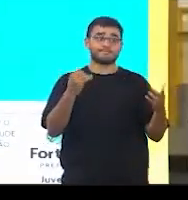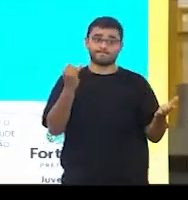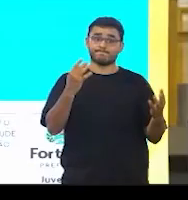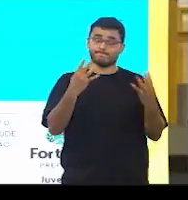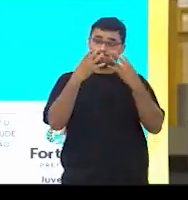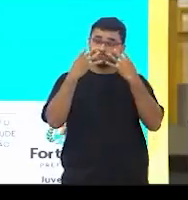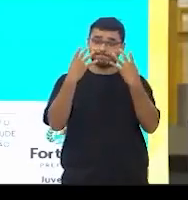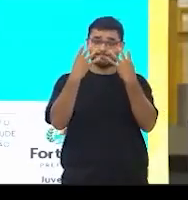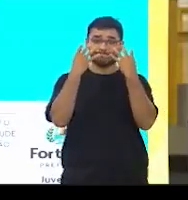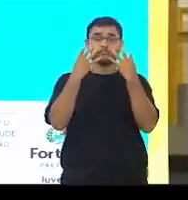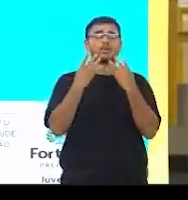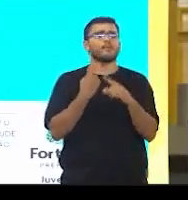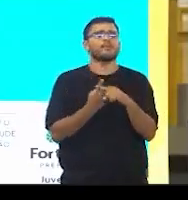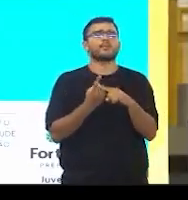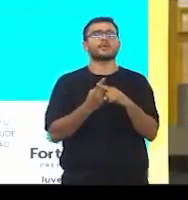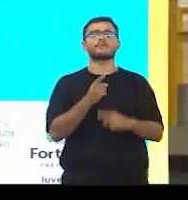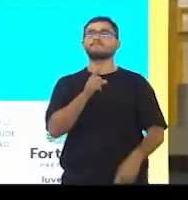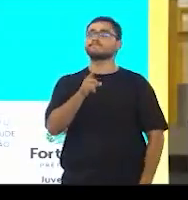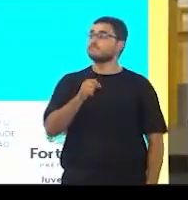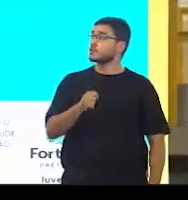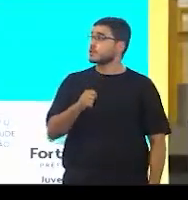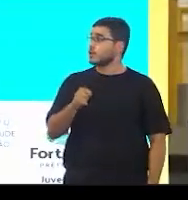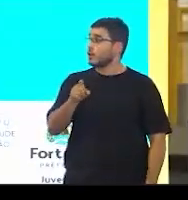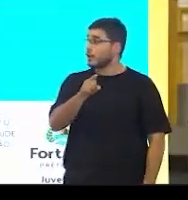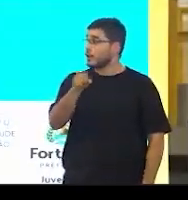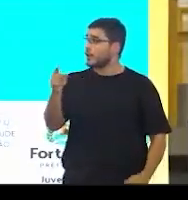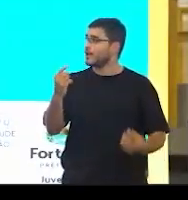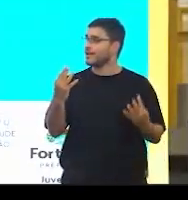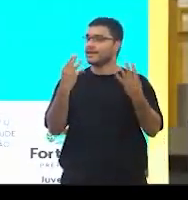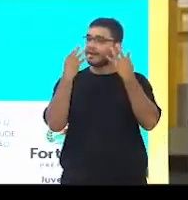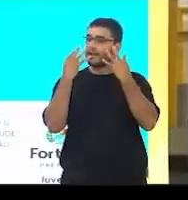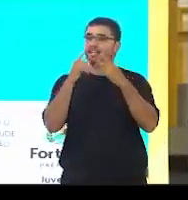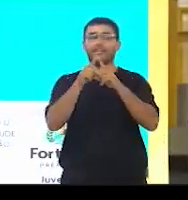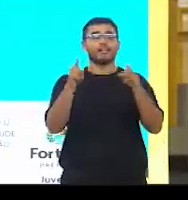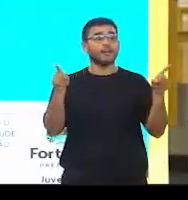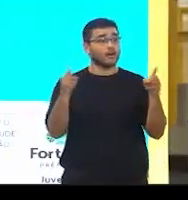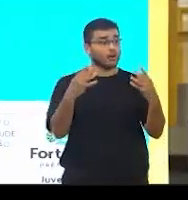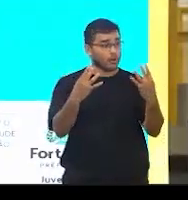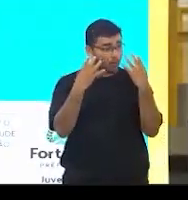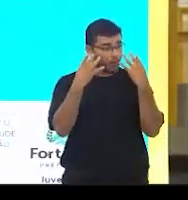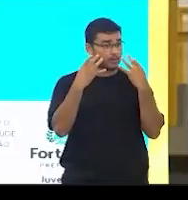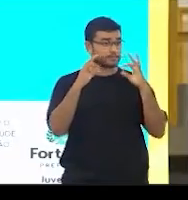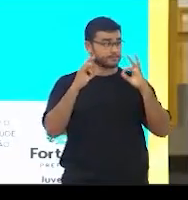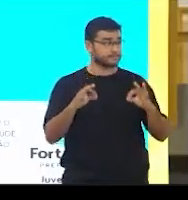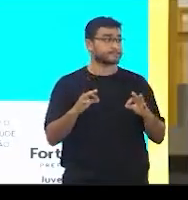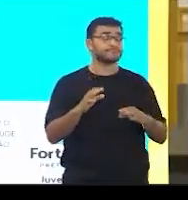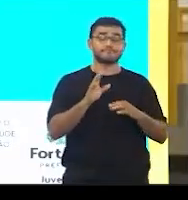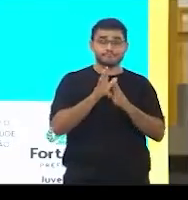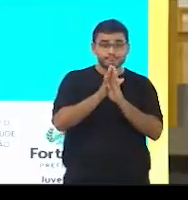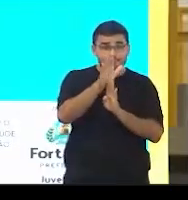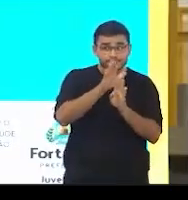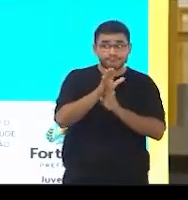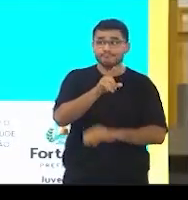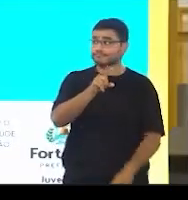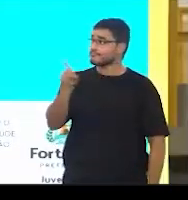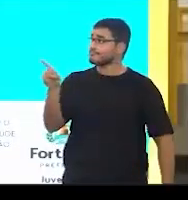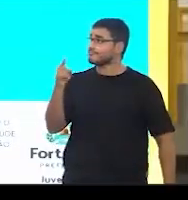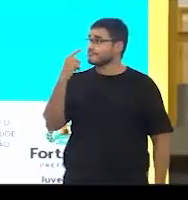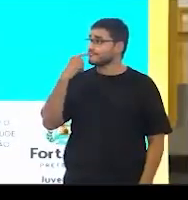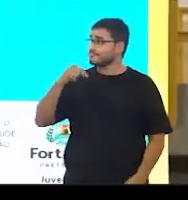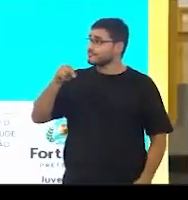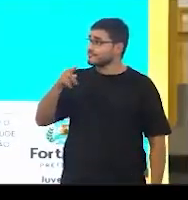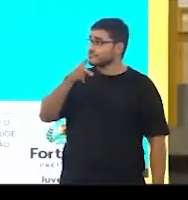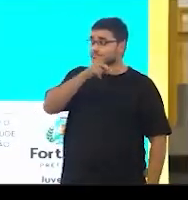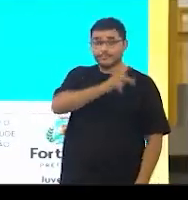está dizendo isso? Olhe para mim, não é para olhar para o outro, não, olhe para mim. Porque vocês estão aqui, ó, com